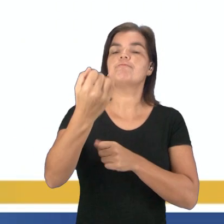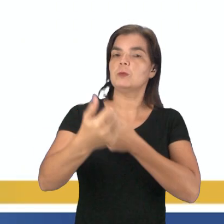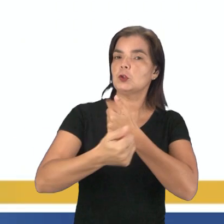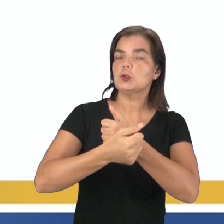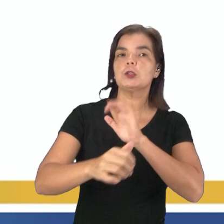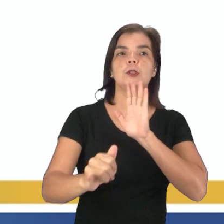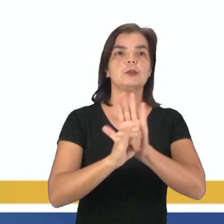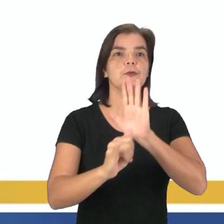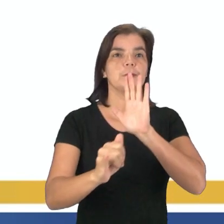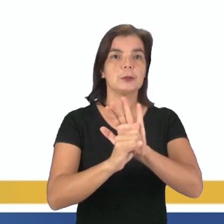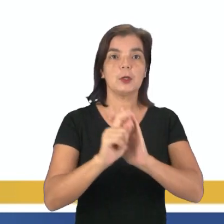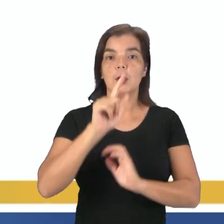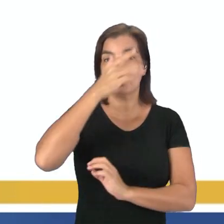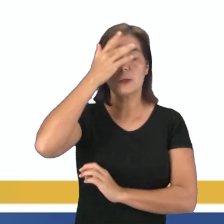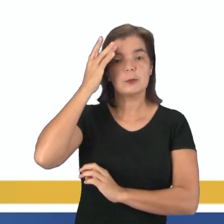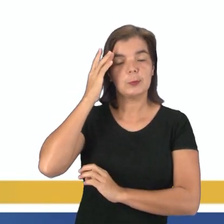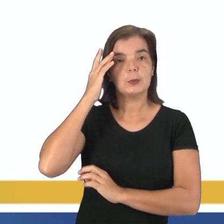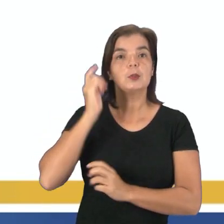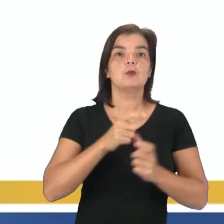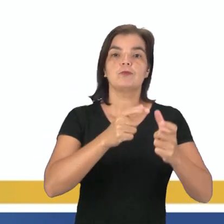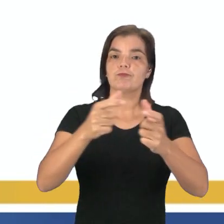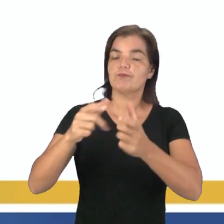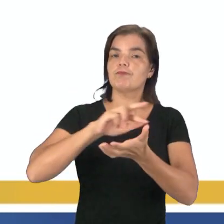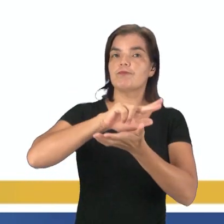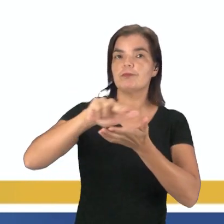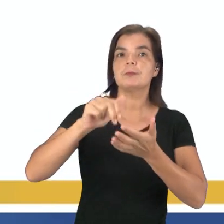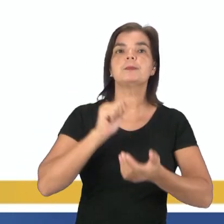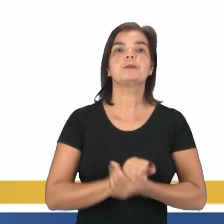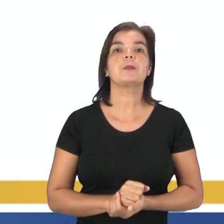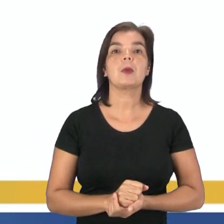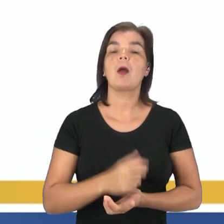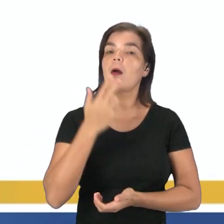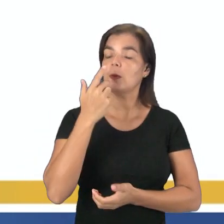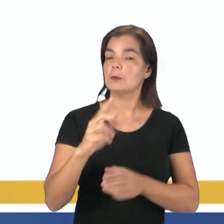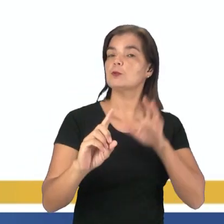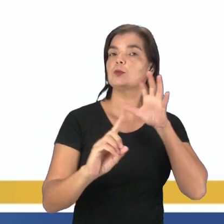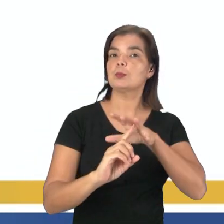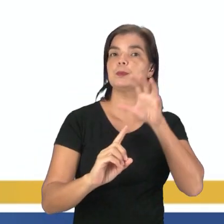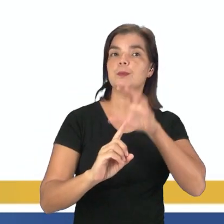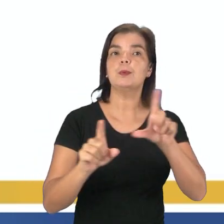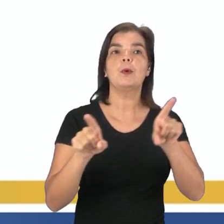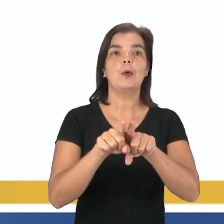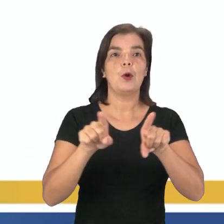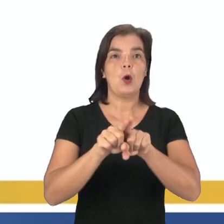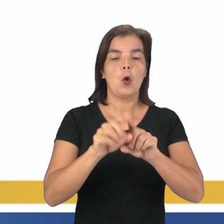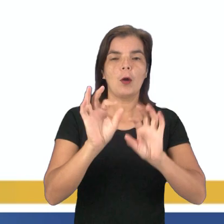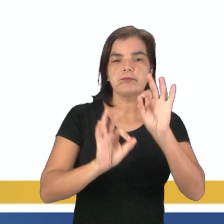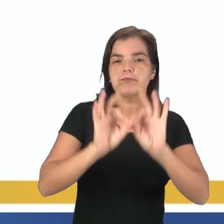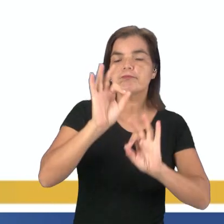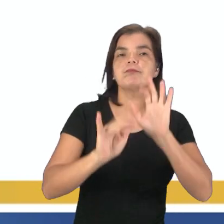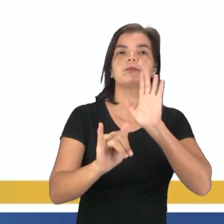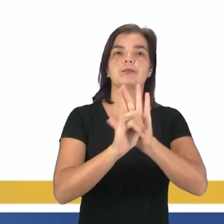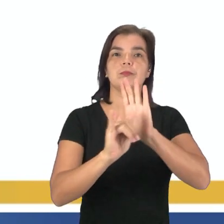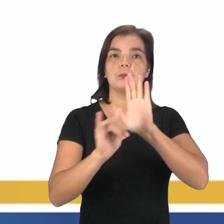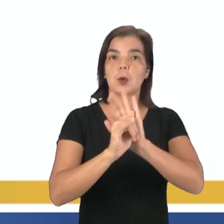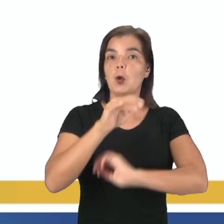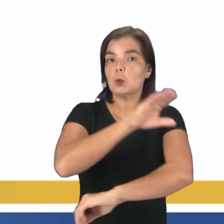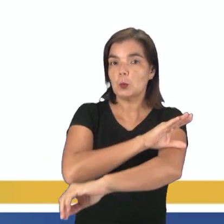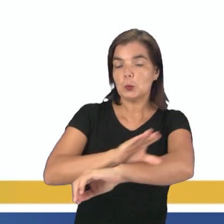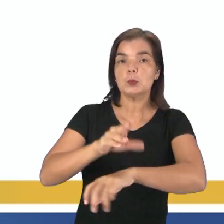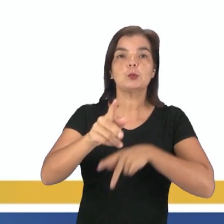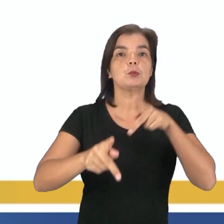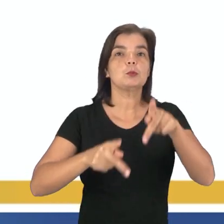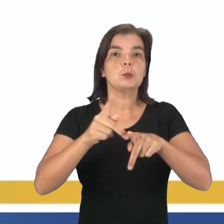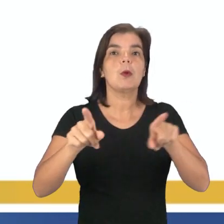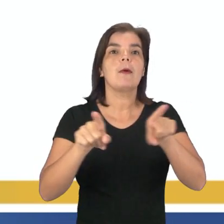de aproximação e identificação entre os seres de determinado local. A língua influencia muito na construção da identidade cultural